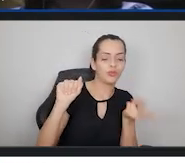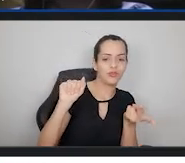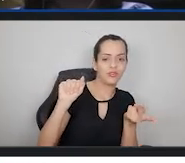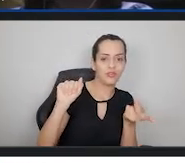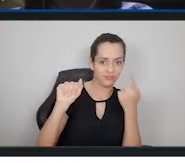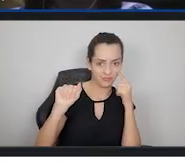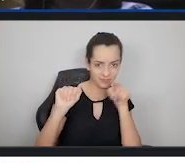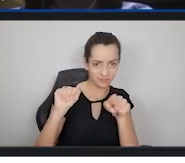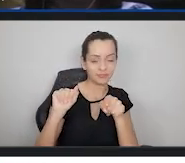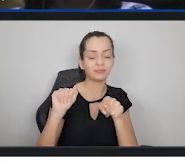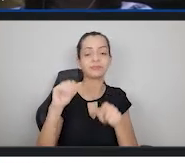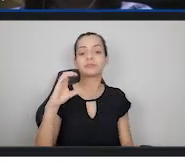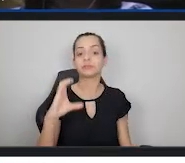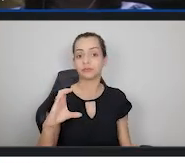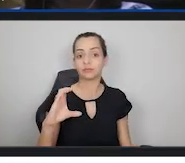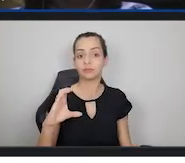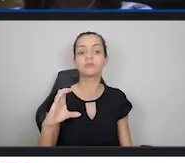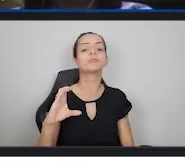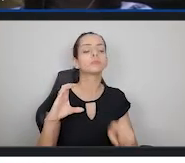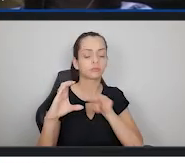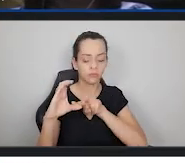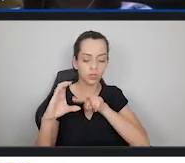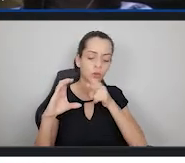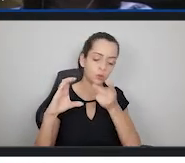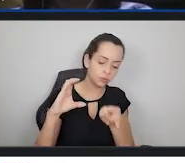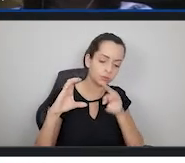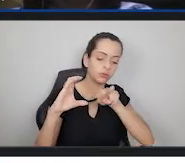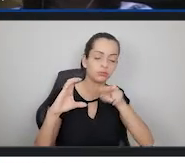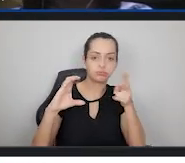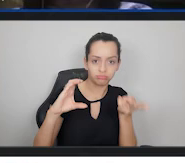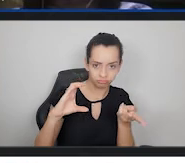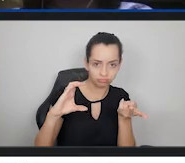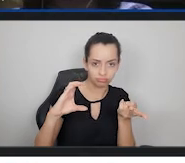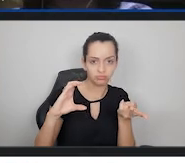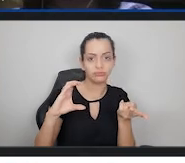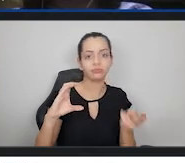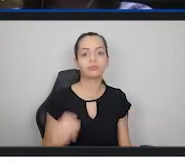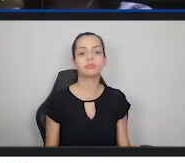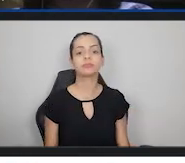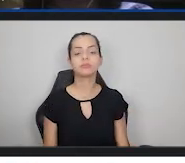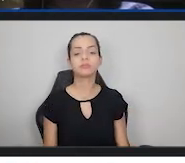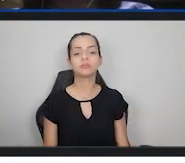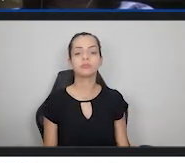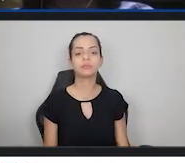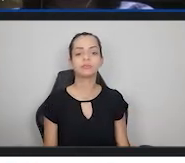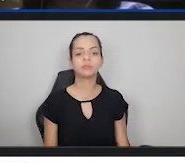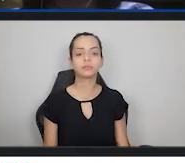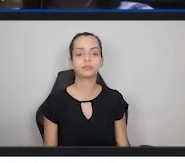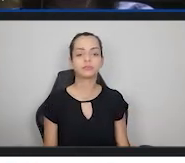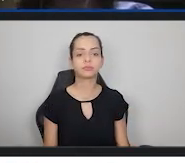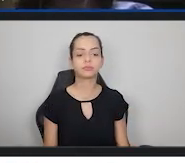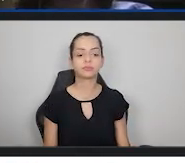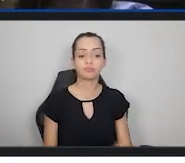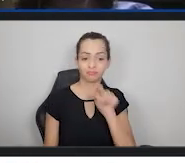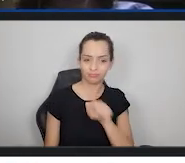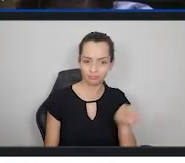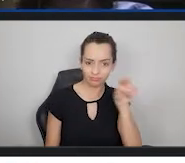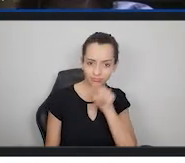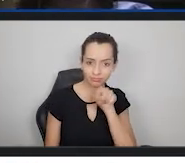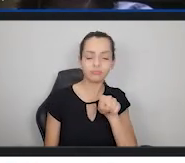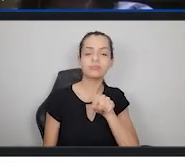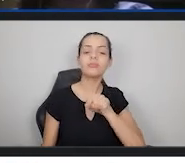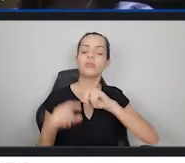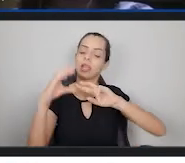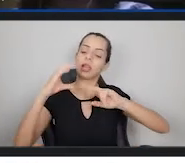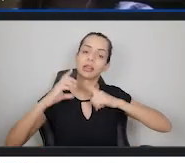impedâncias mútuas, né, do sistema. Então, eu tenho que fasear num primeiro momento nessa posição, aqui no centro, e depois no outro